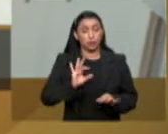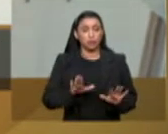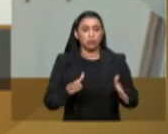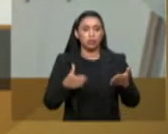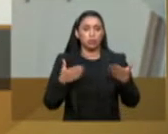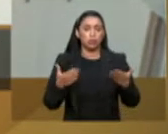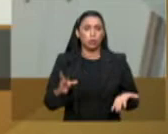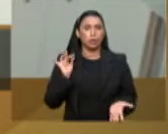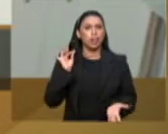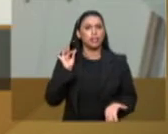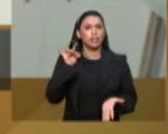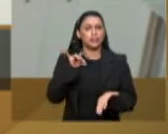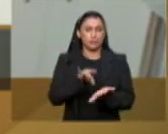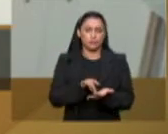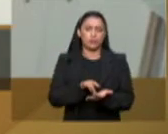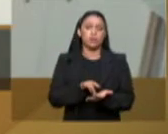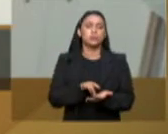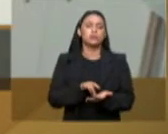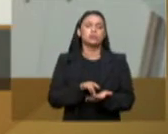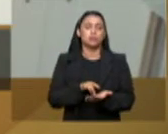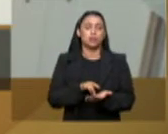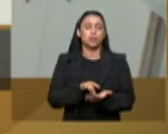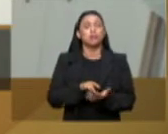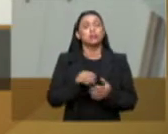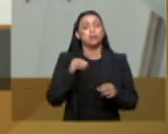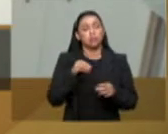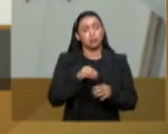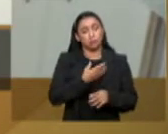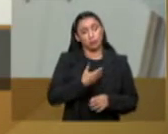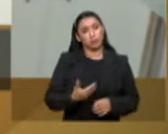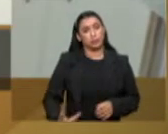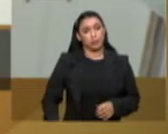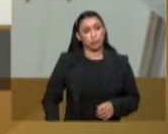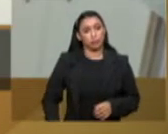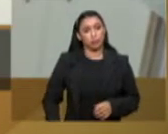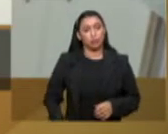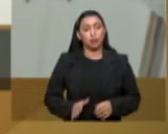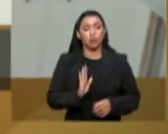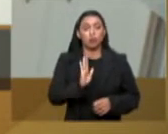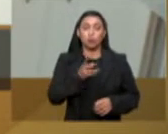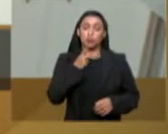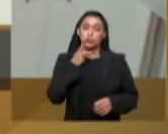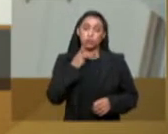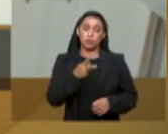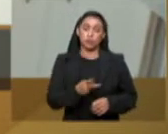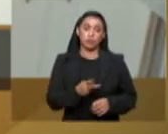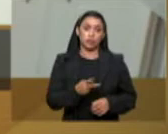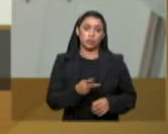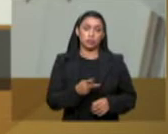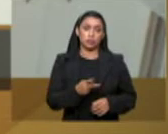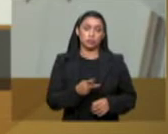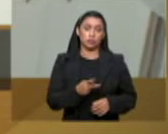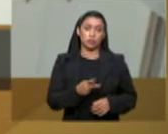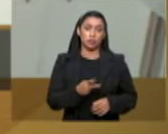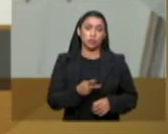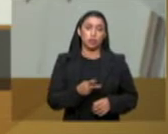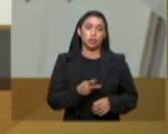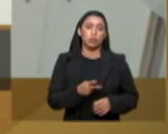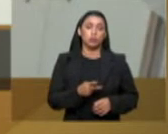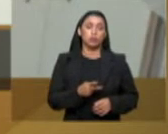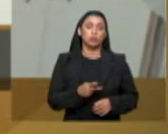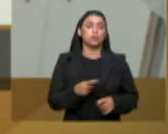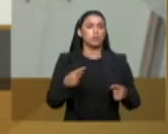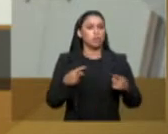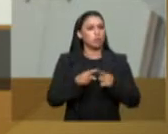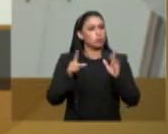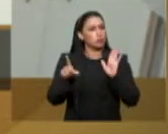de eficiência estatal. Como já enunciado inicialmente, o princípio da